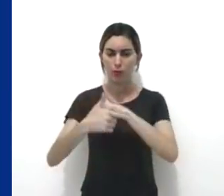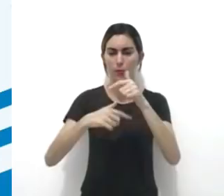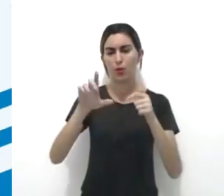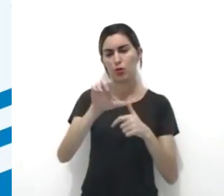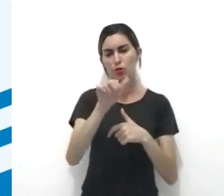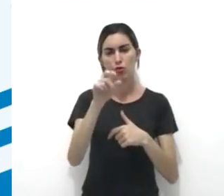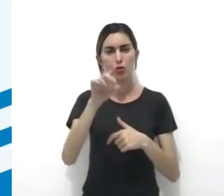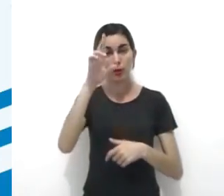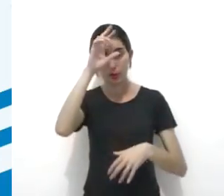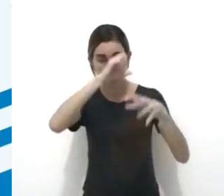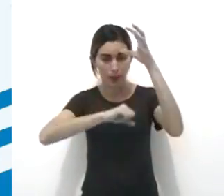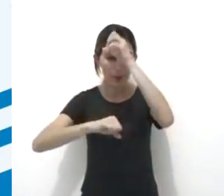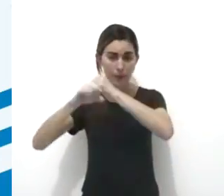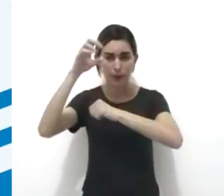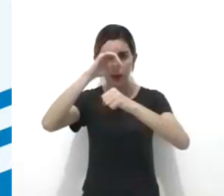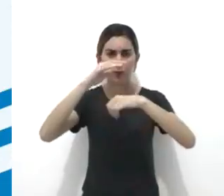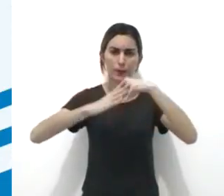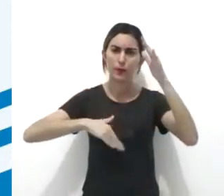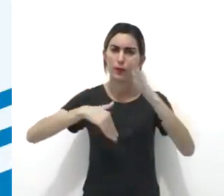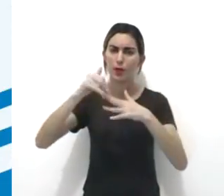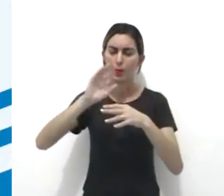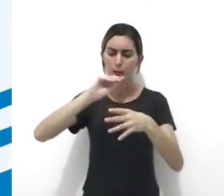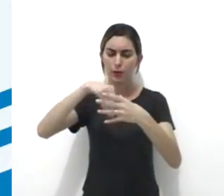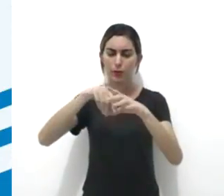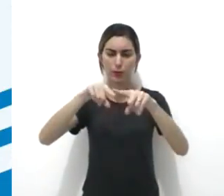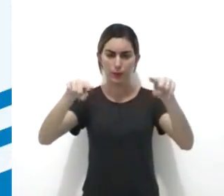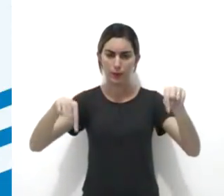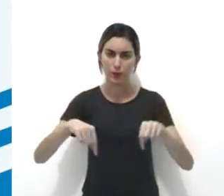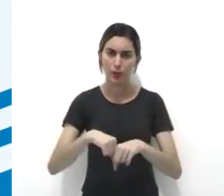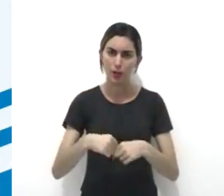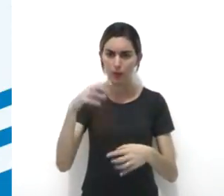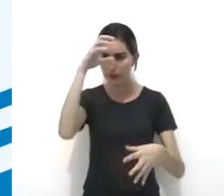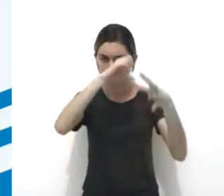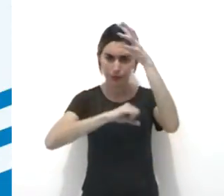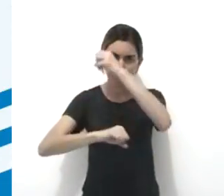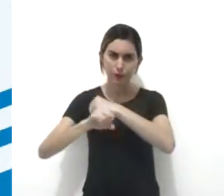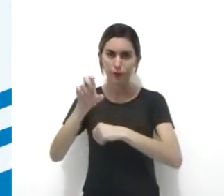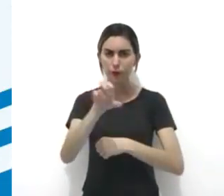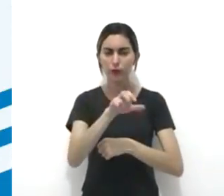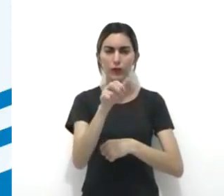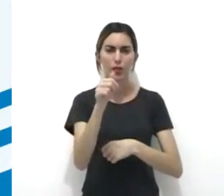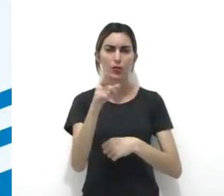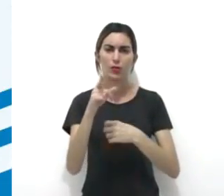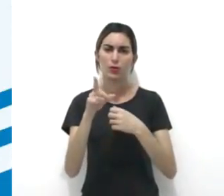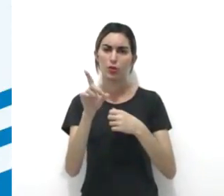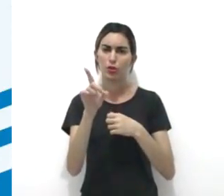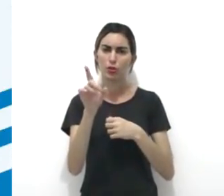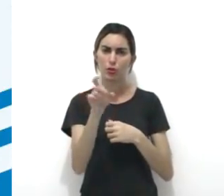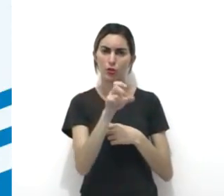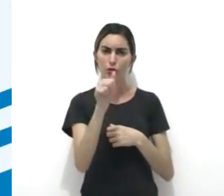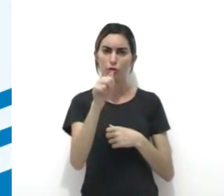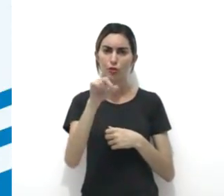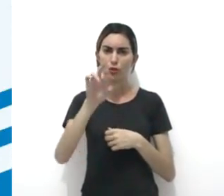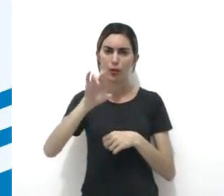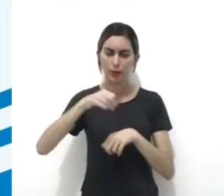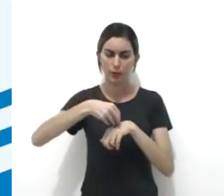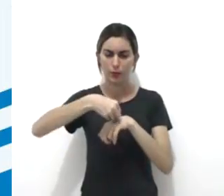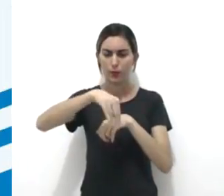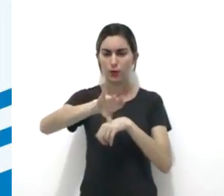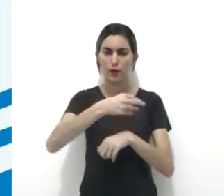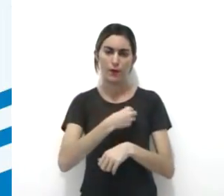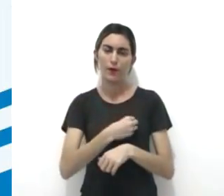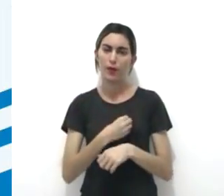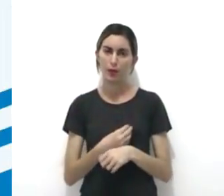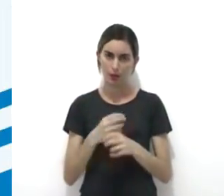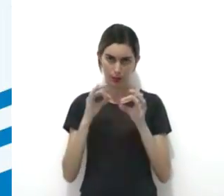seja, o que a gente aprende na prática dentro de sala de aula, o que a gente aprende no xadrez, que a gente pode trazer para o nosso dia a dia,